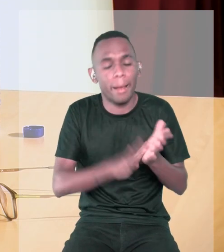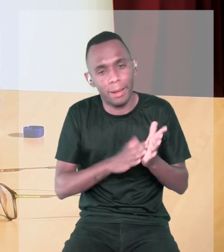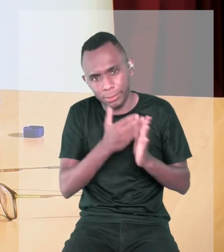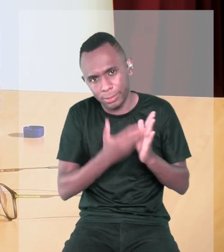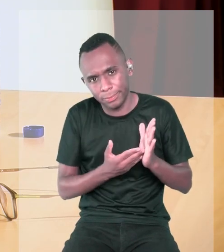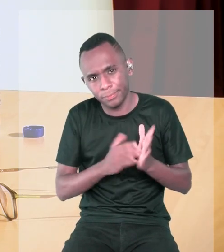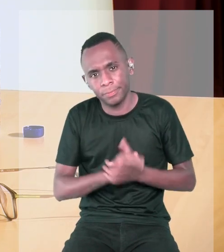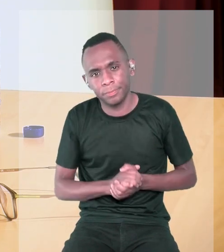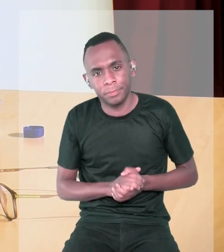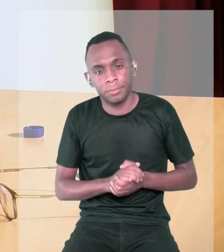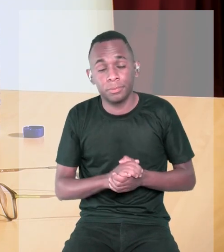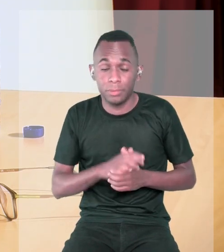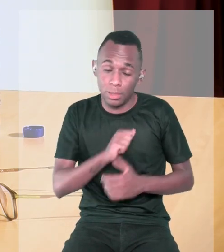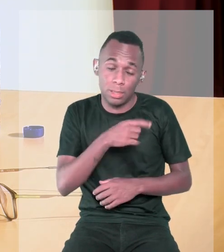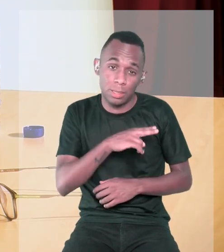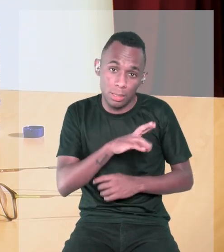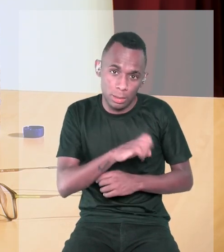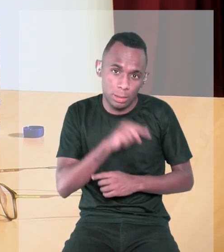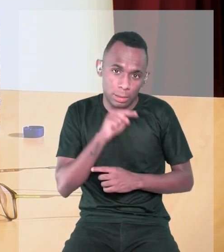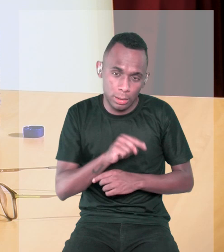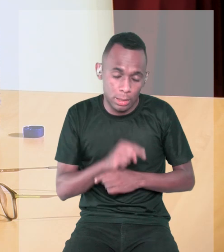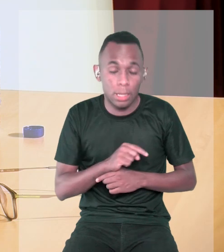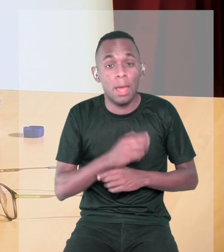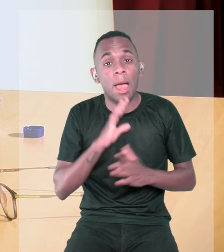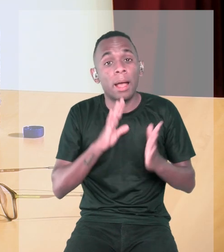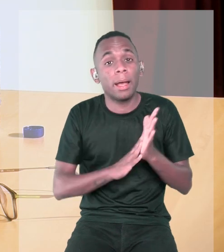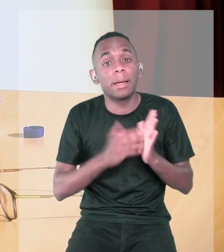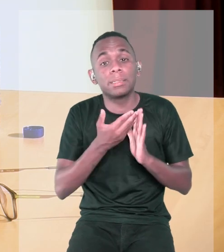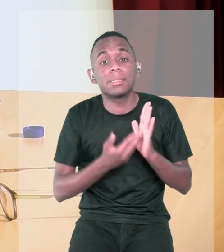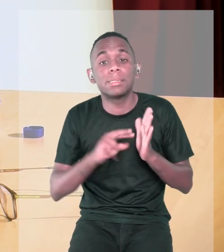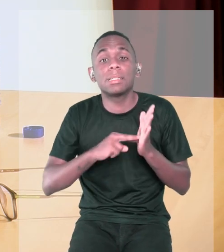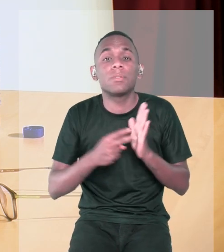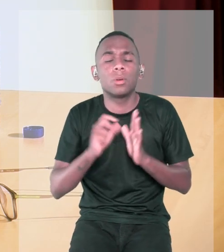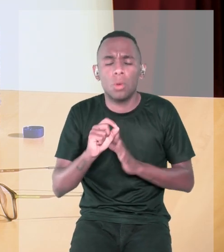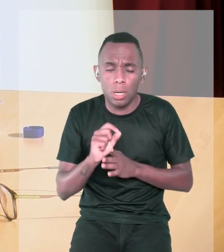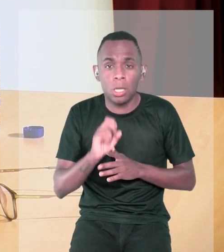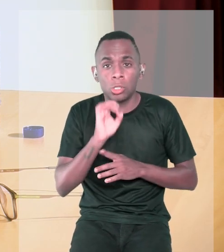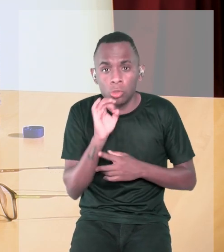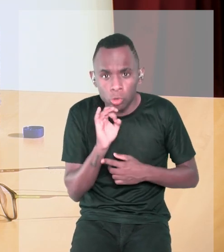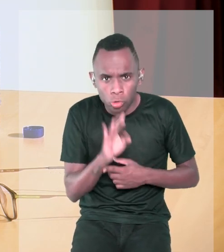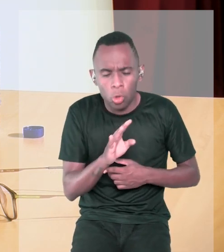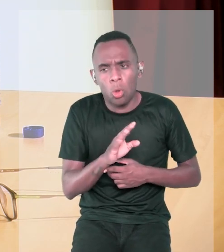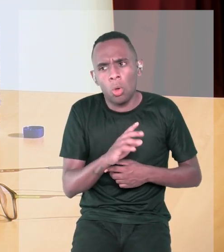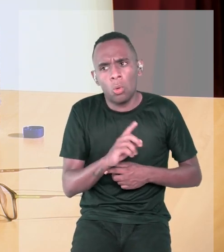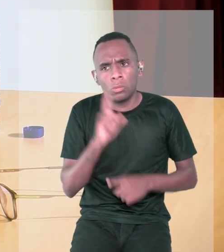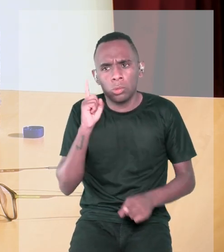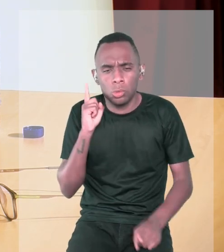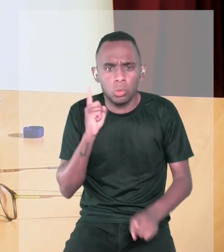ser uma carta. No caso de André, contudo, a carta não tem em vista